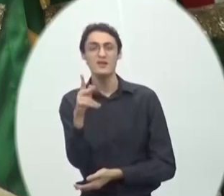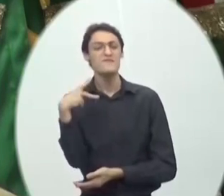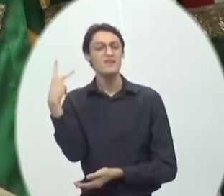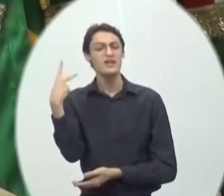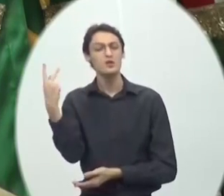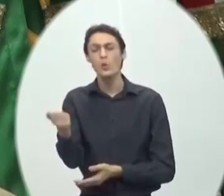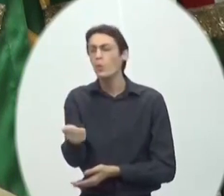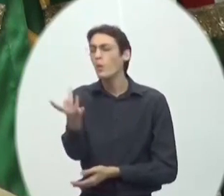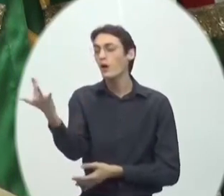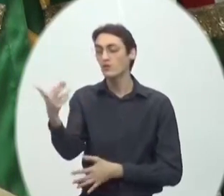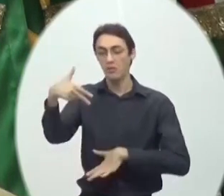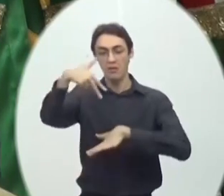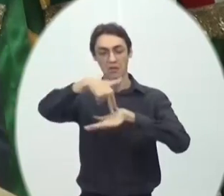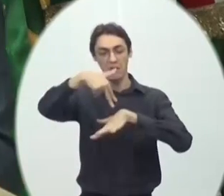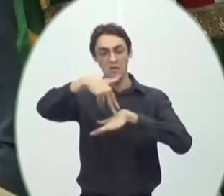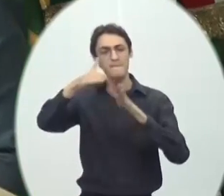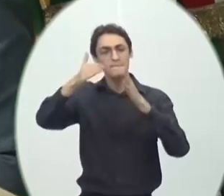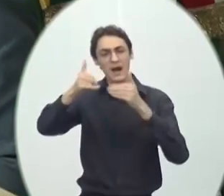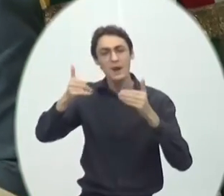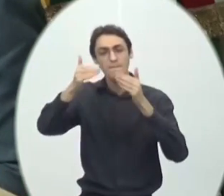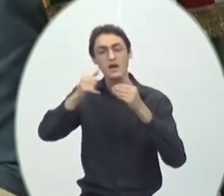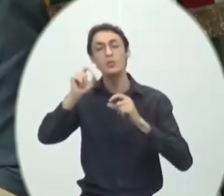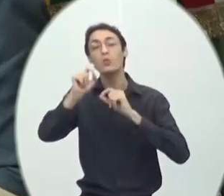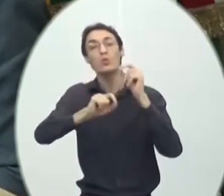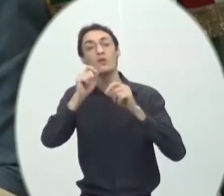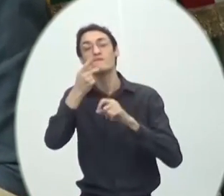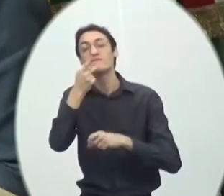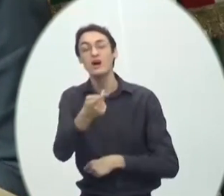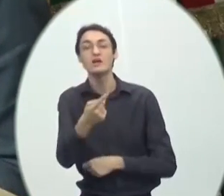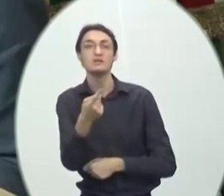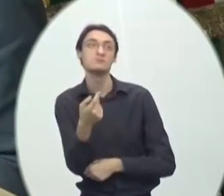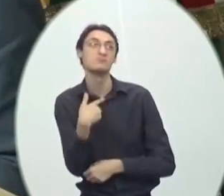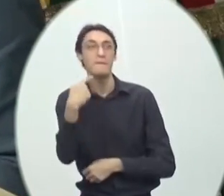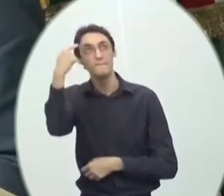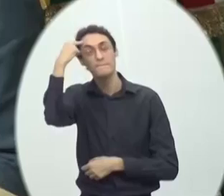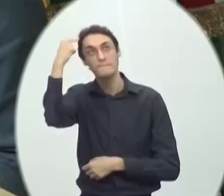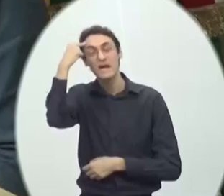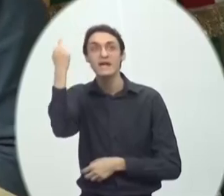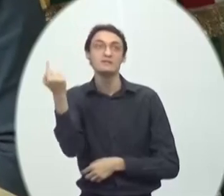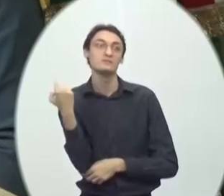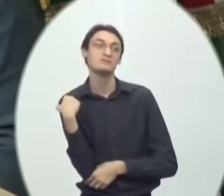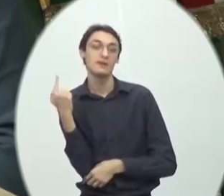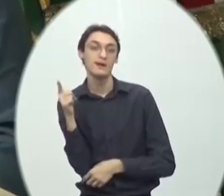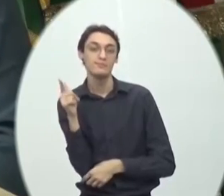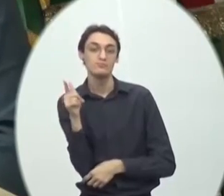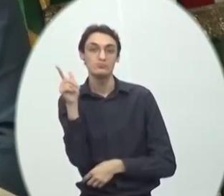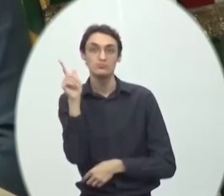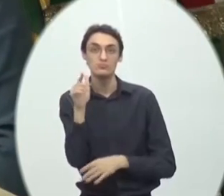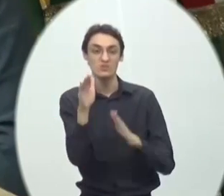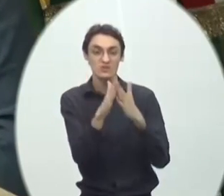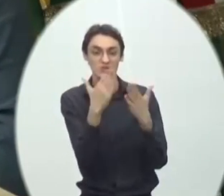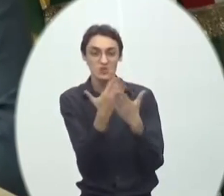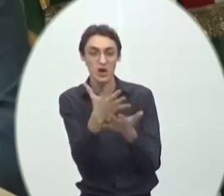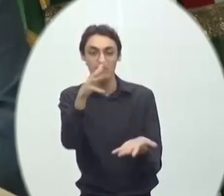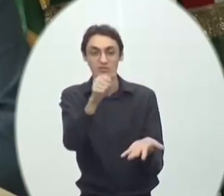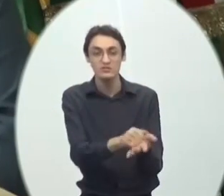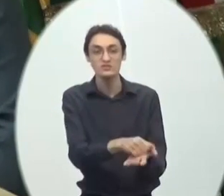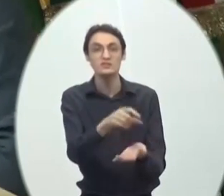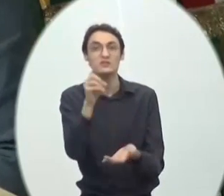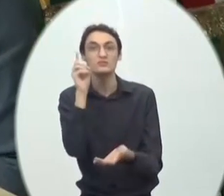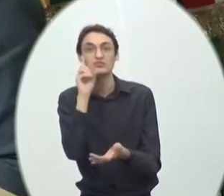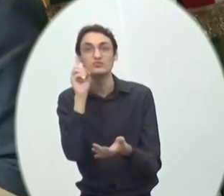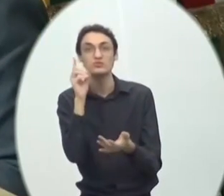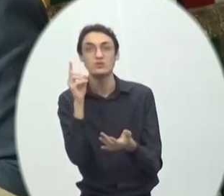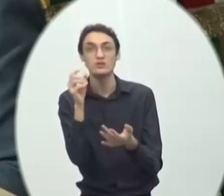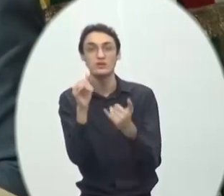vários, incansavelmente, falando da revisão, para revisar as escolas, sobre as